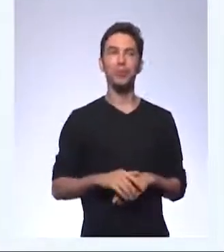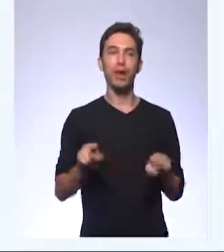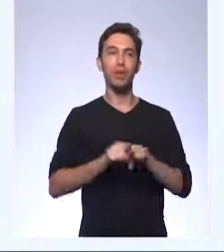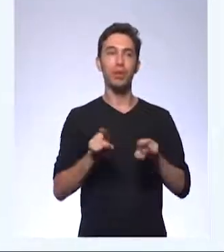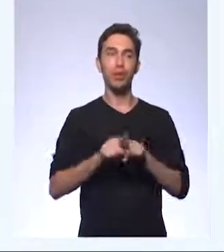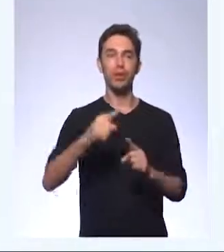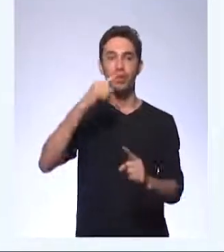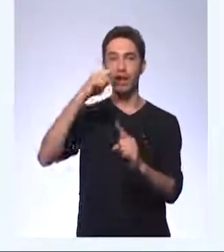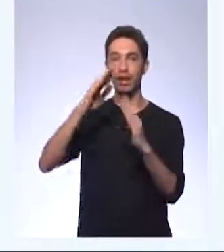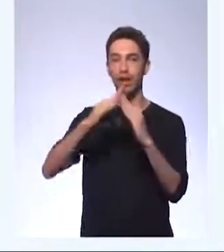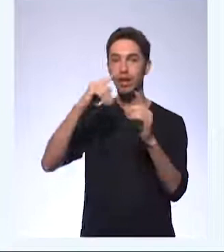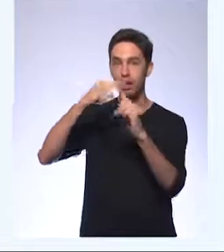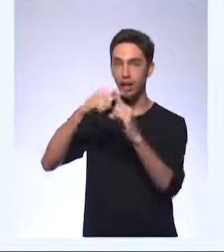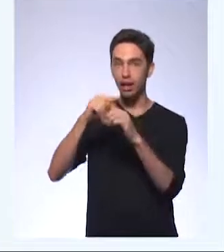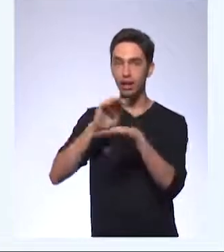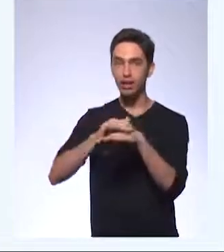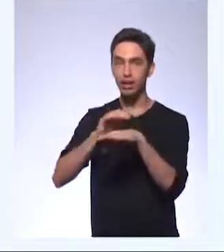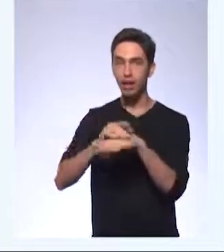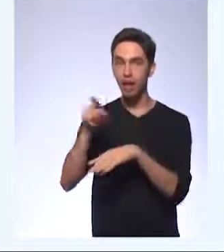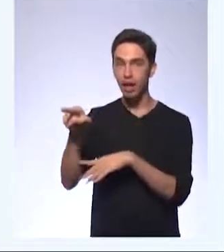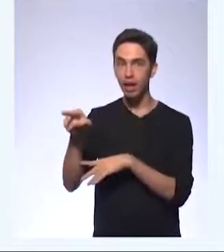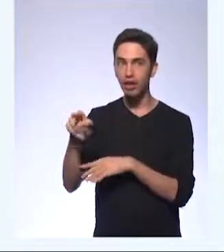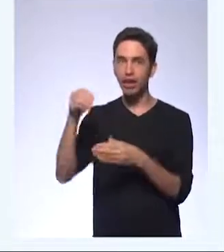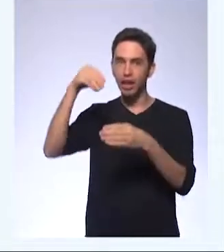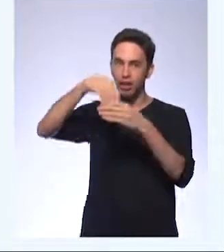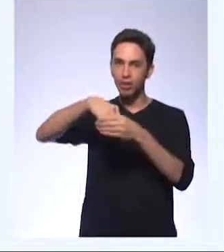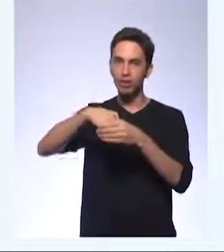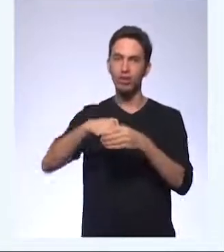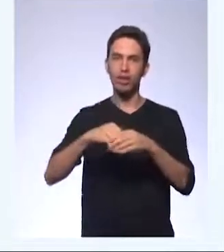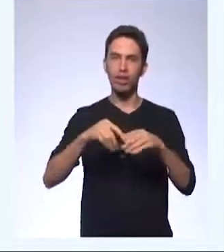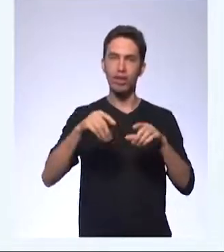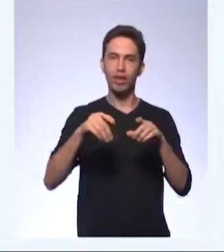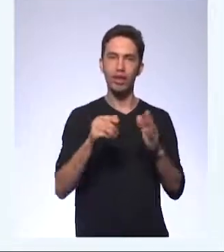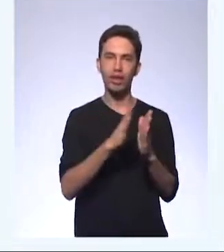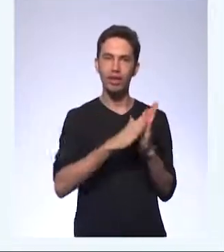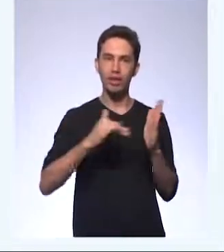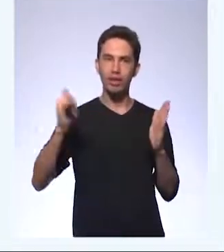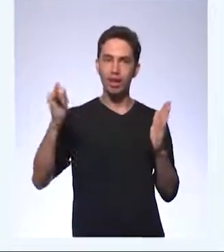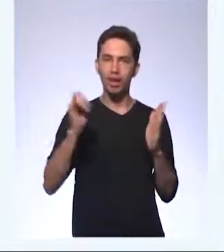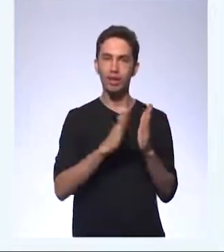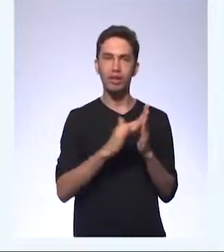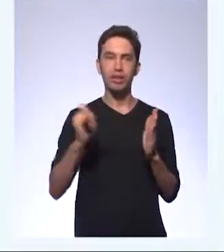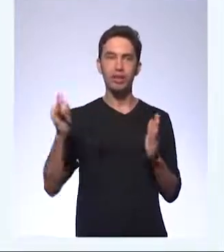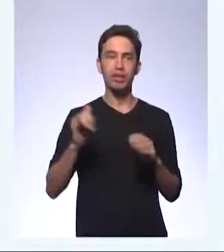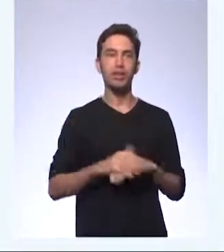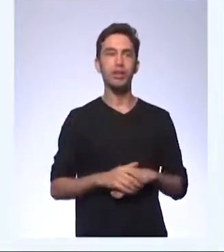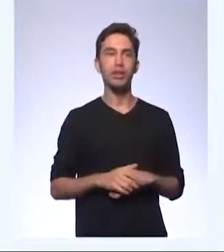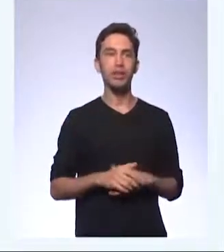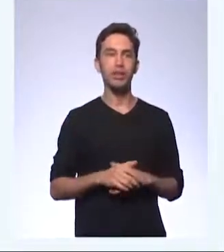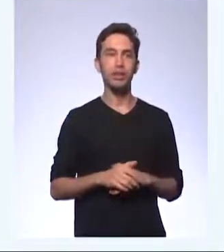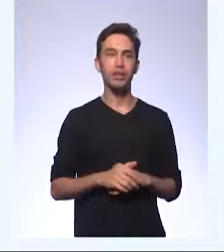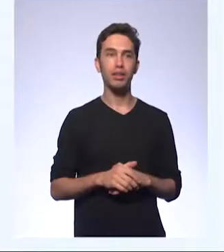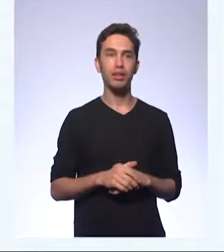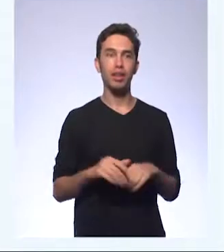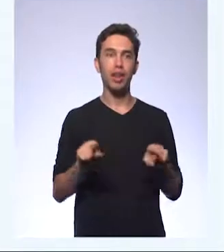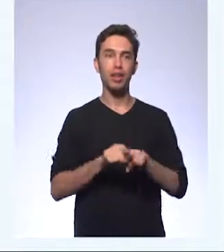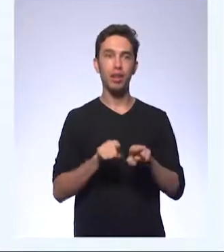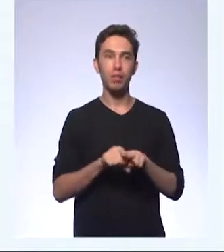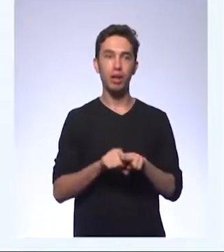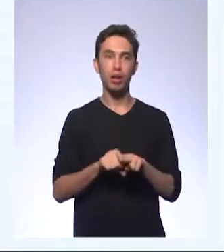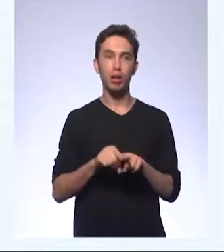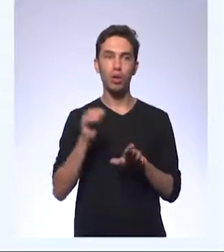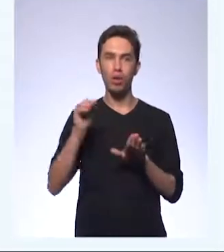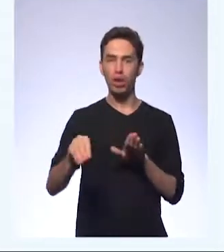igreja aqui dentro da senzala. E eu coloquei